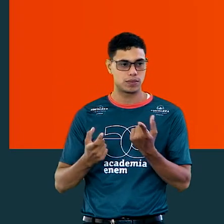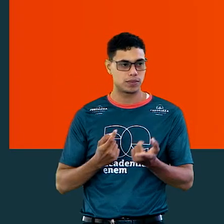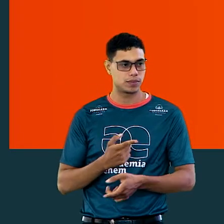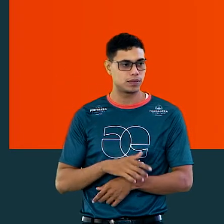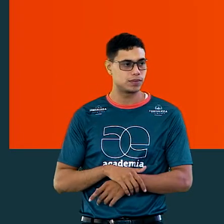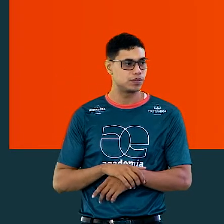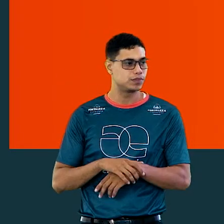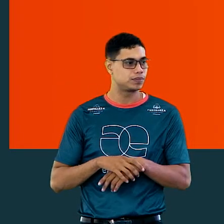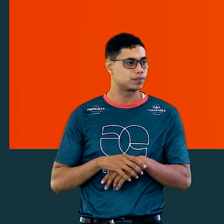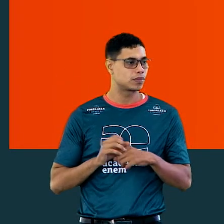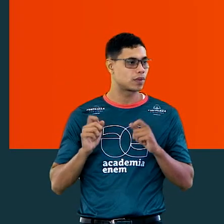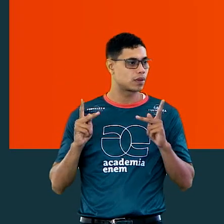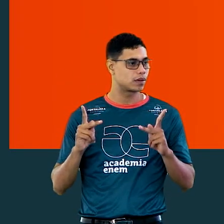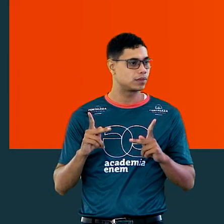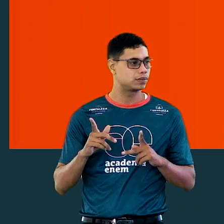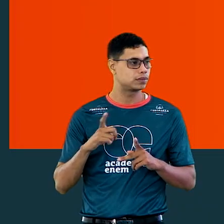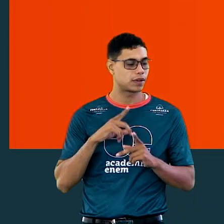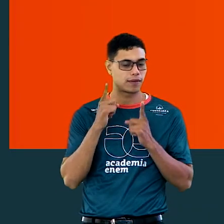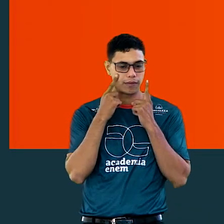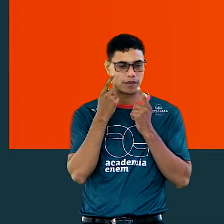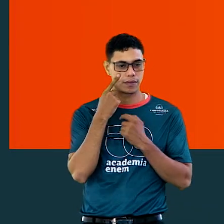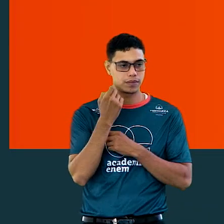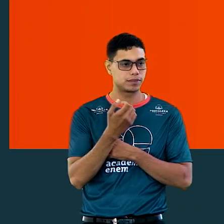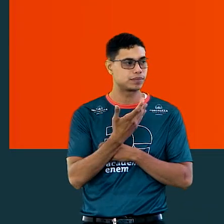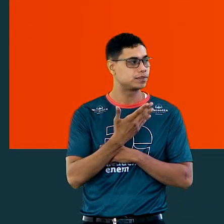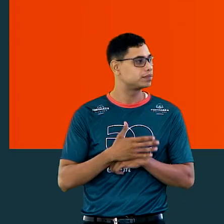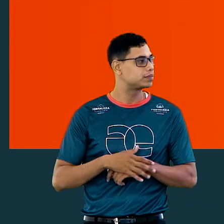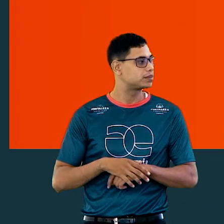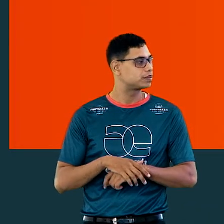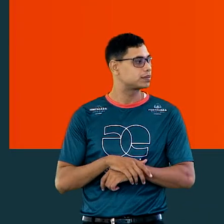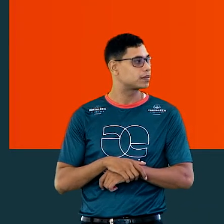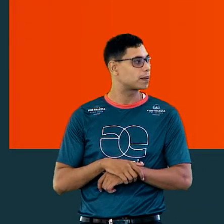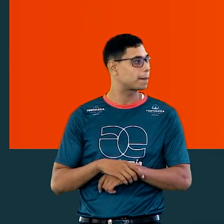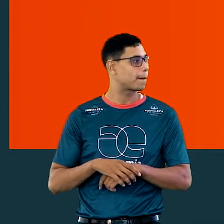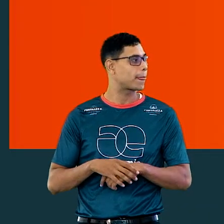lá. Olhando aqui para a situação, deixa eu voltar aqui para vocês.